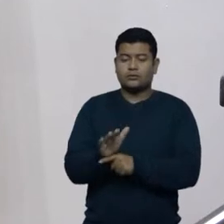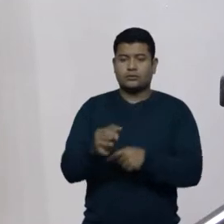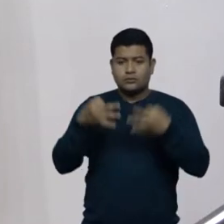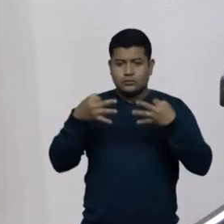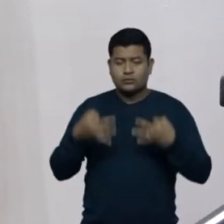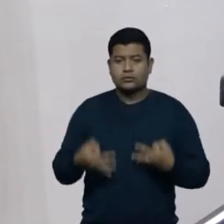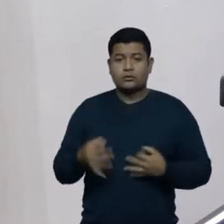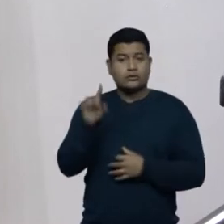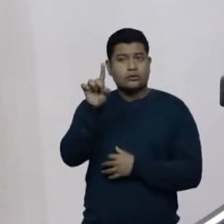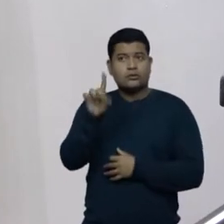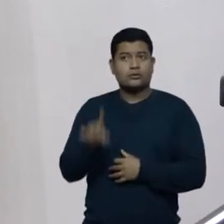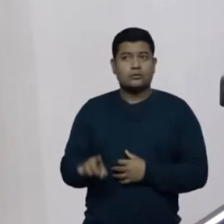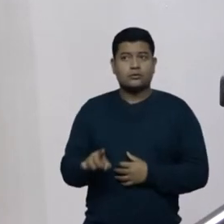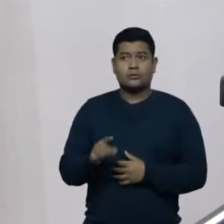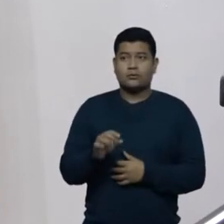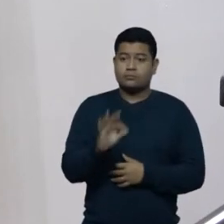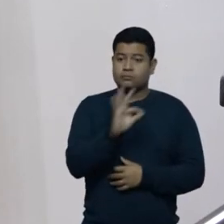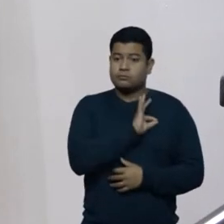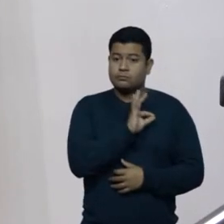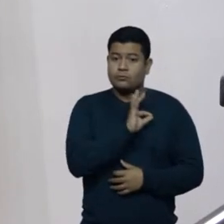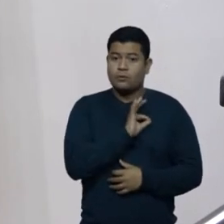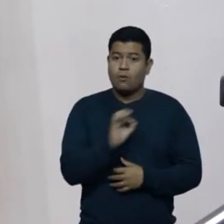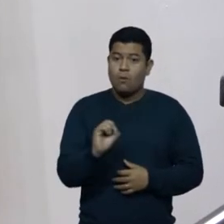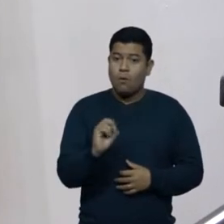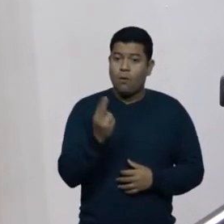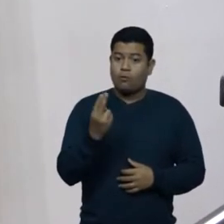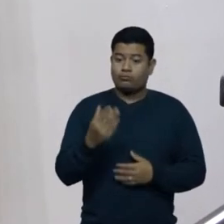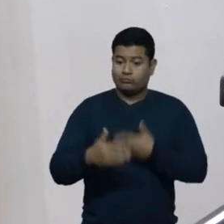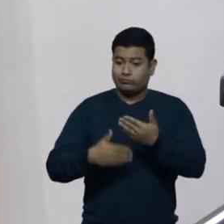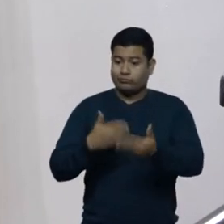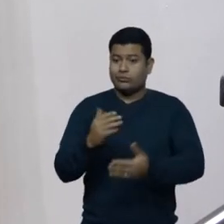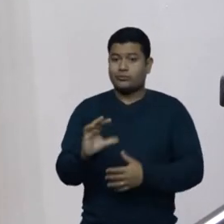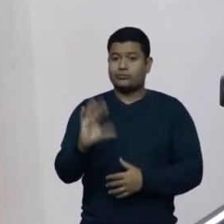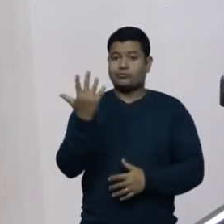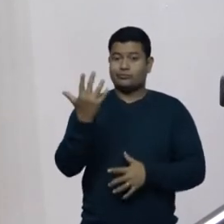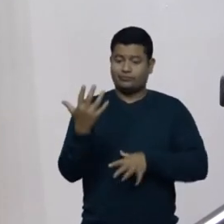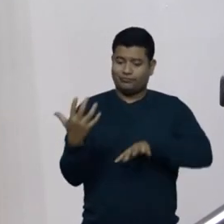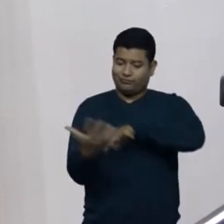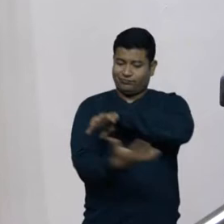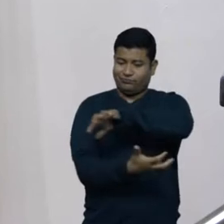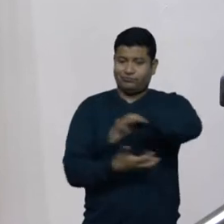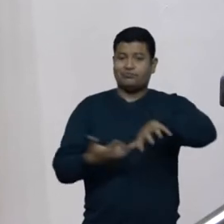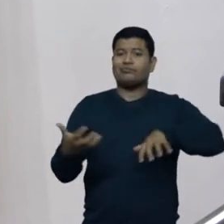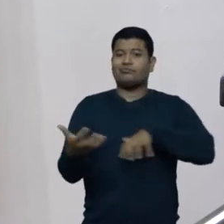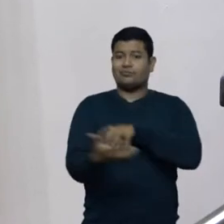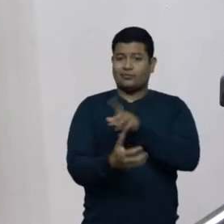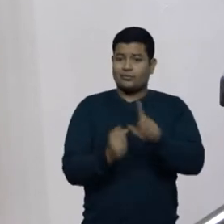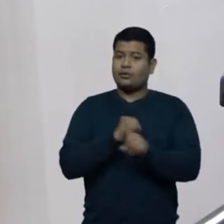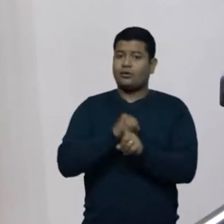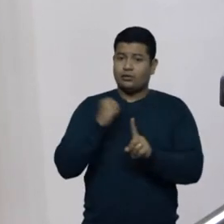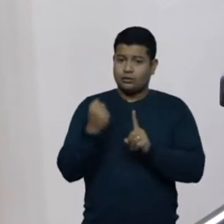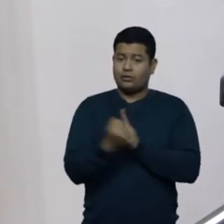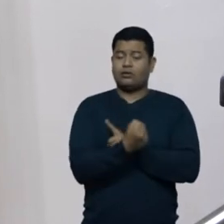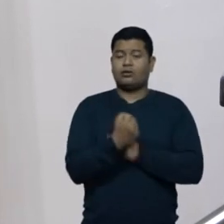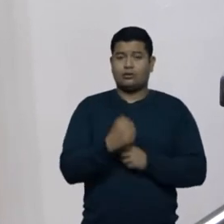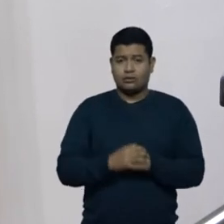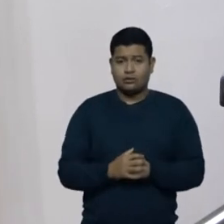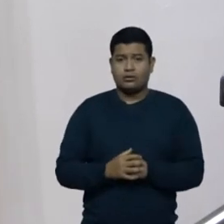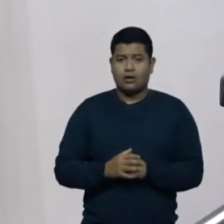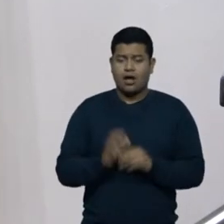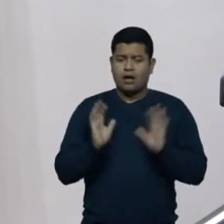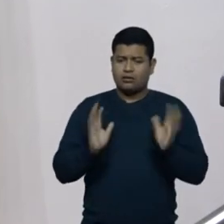polícia, ou nós vamos para o caos social. Eu já disse várias vezes